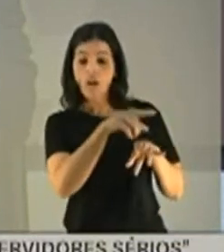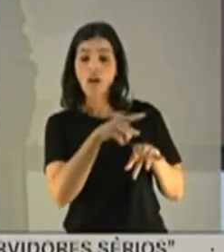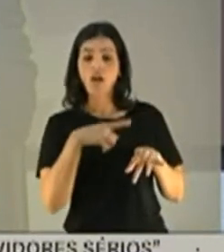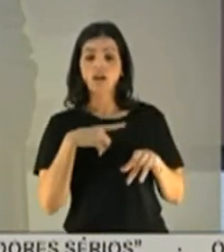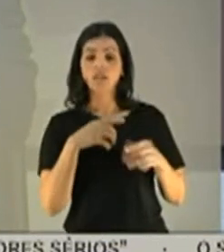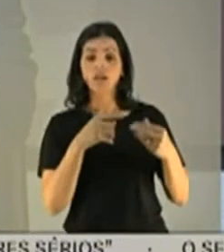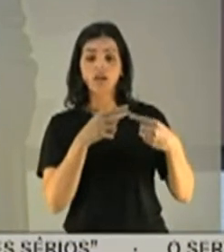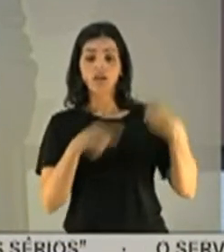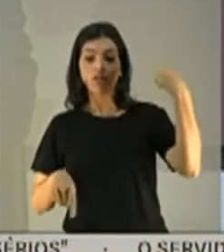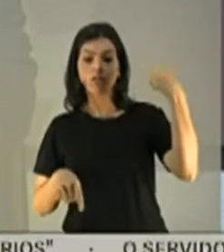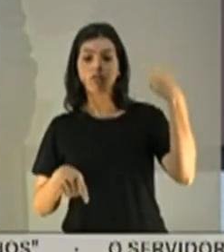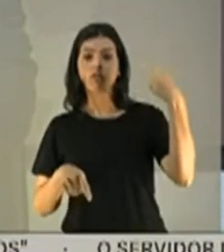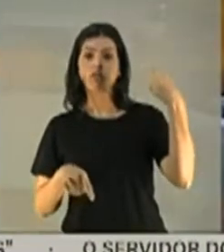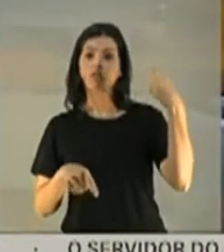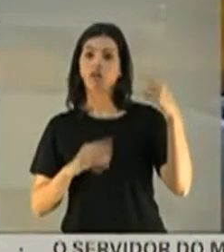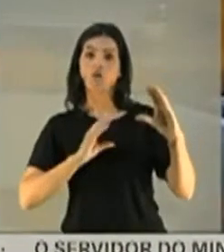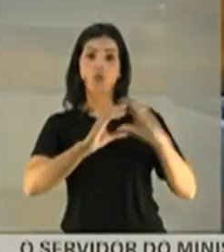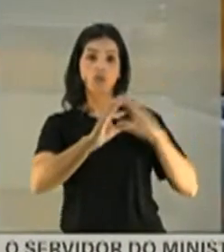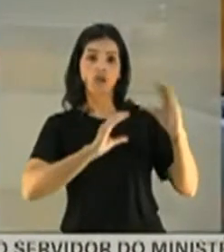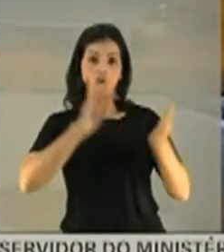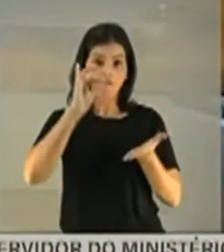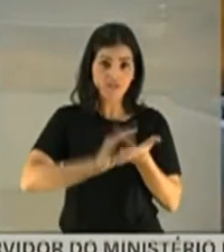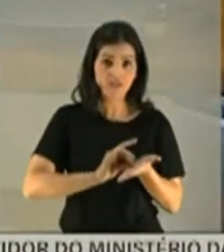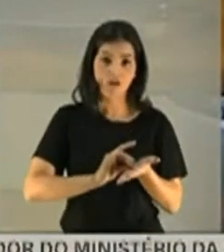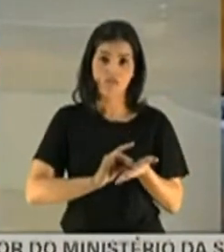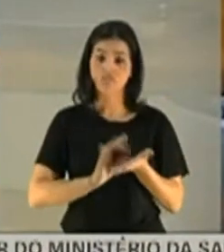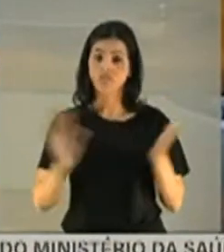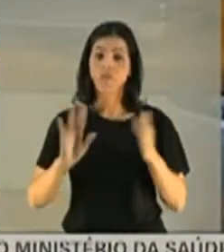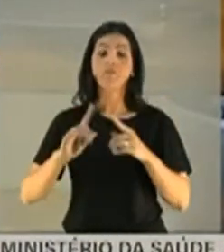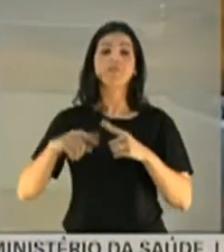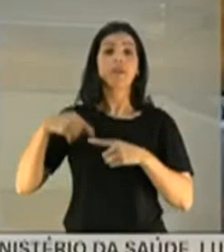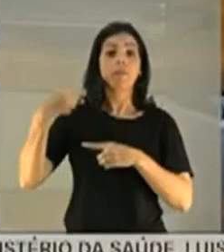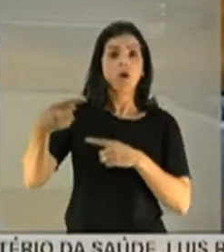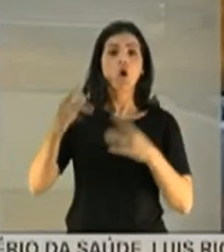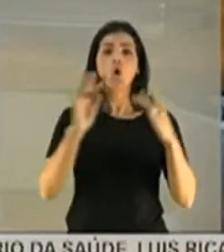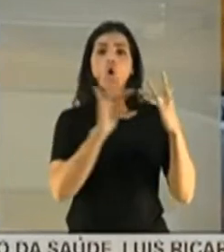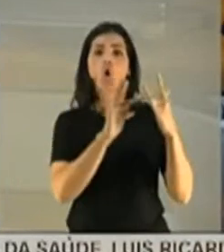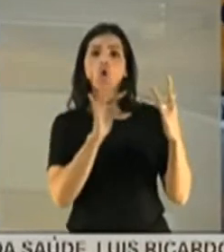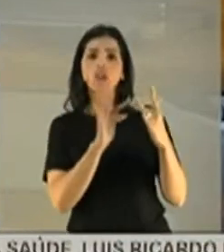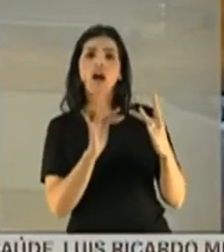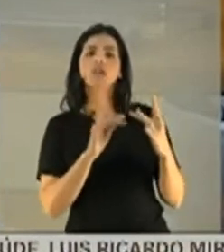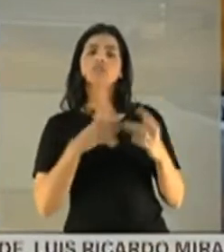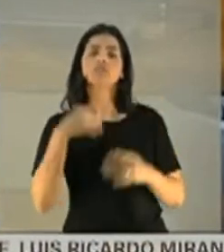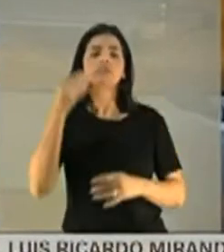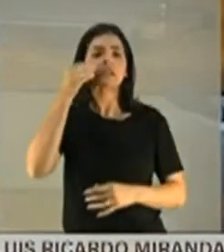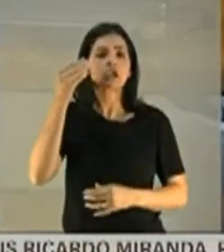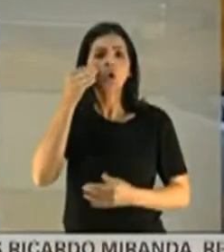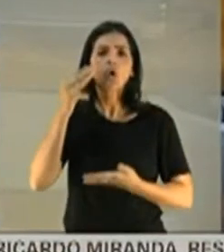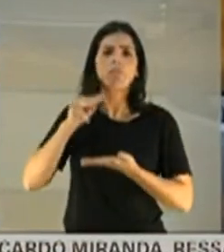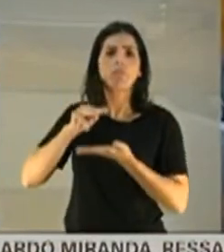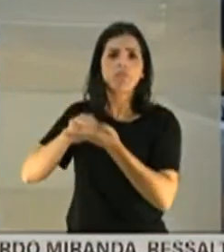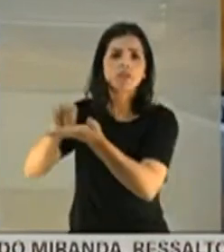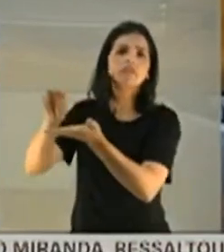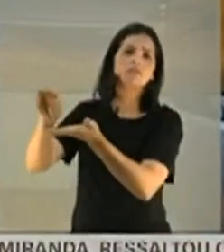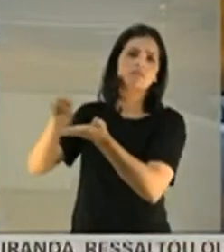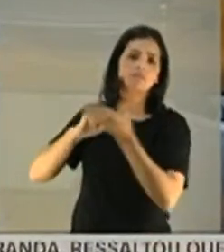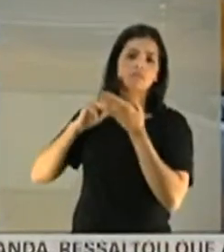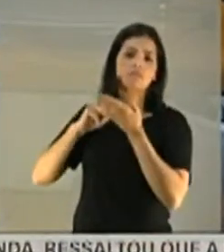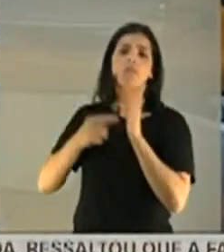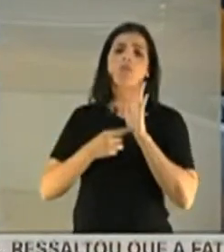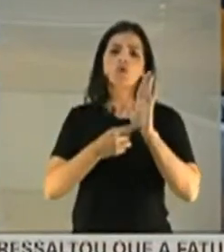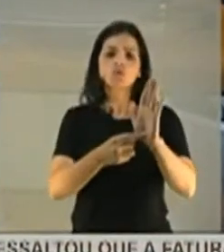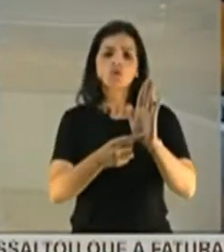oficial. Pronto, e era isso que eu queria lhe perguntar. Mesmo depois desses contatos que o senhor diz ter tentado, mostrou até